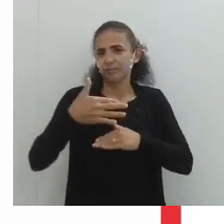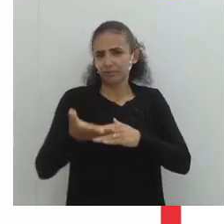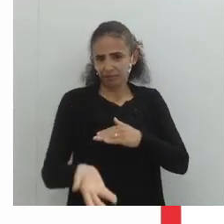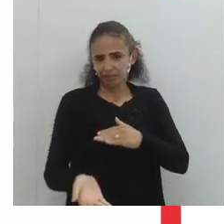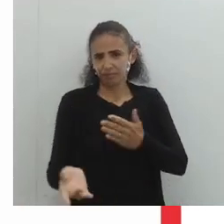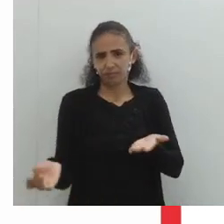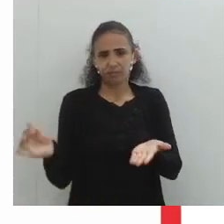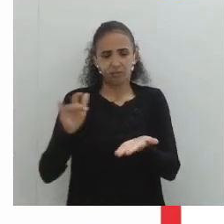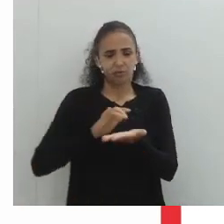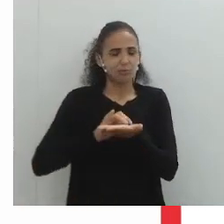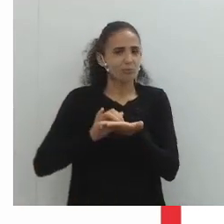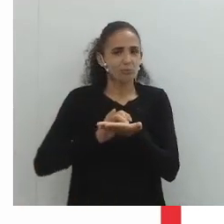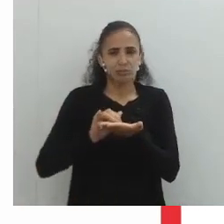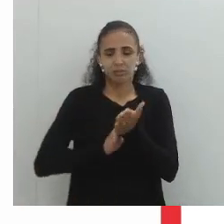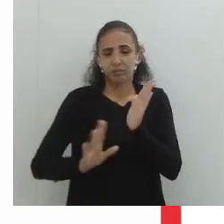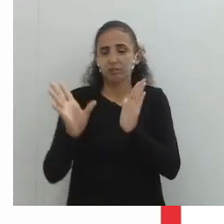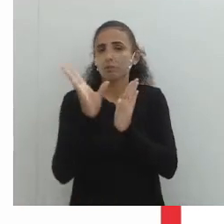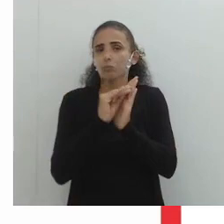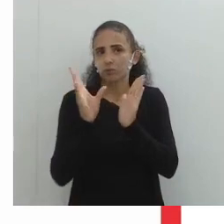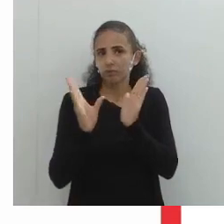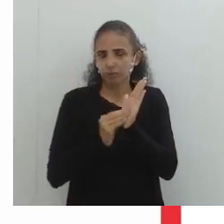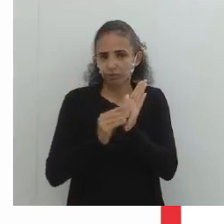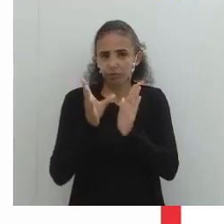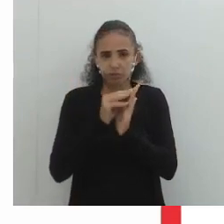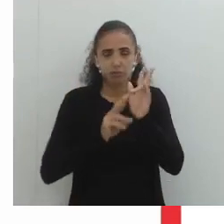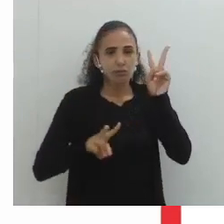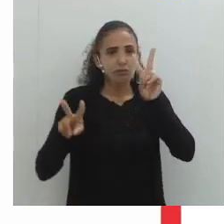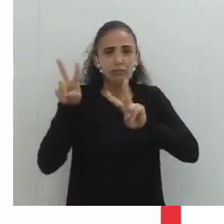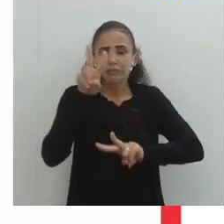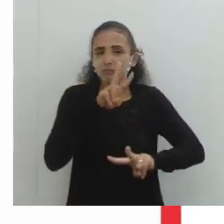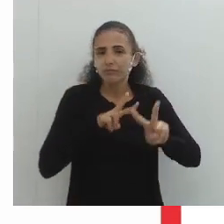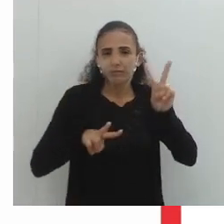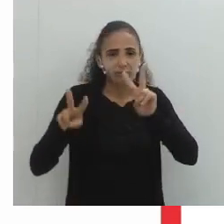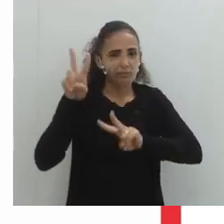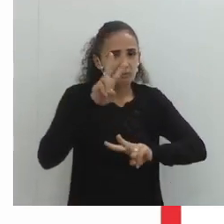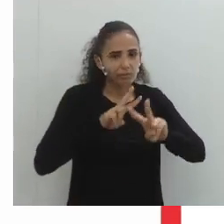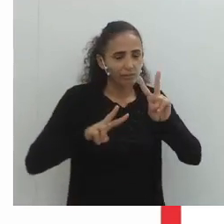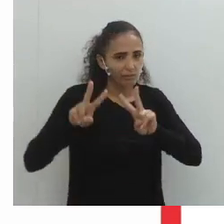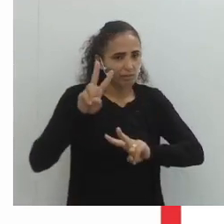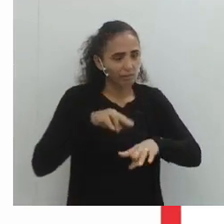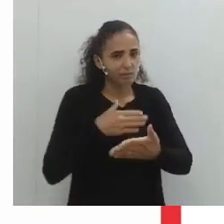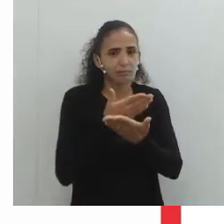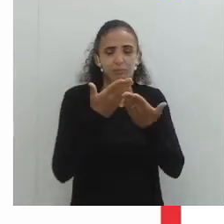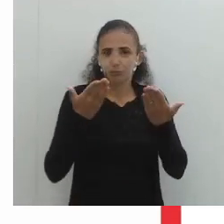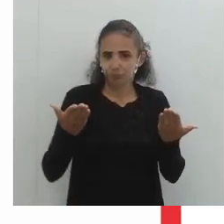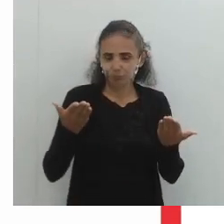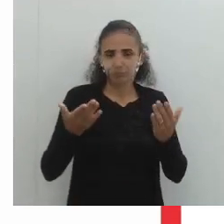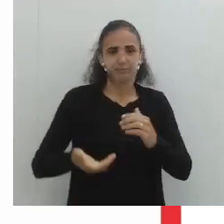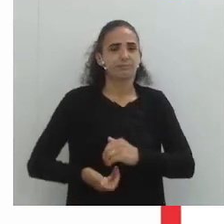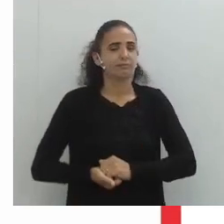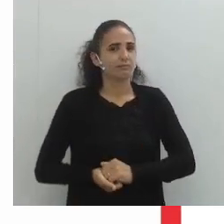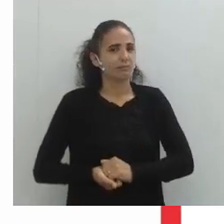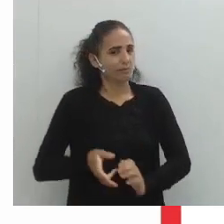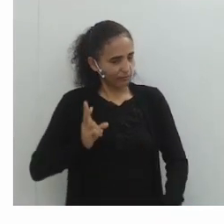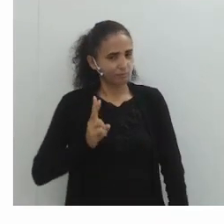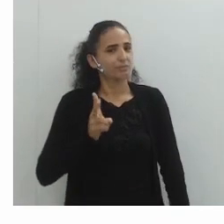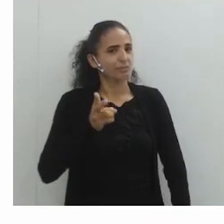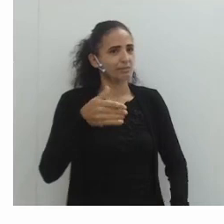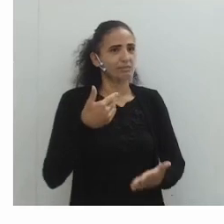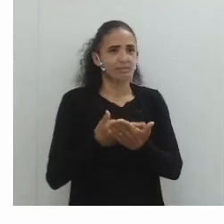digital. É um contexto virtual sobre o jogo, tá certo? Mas vamos